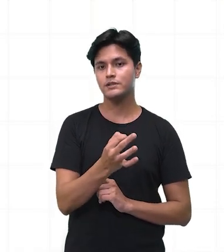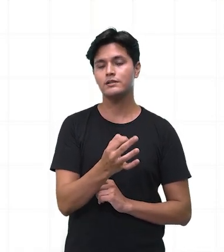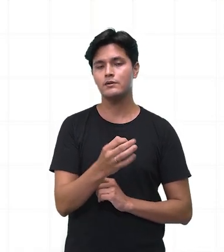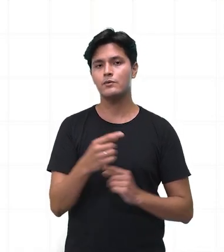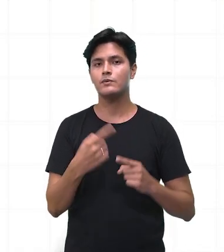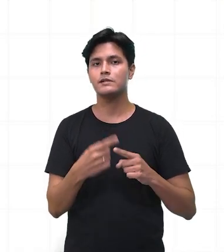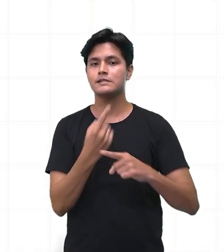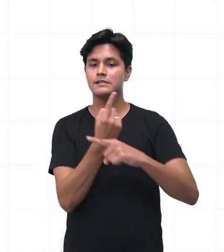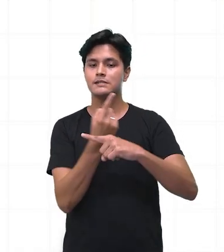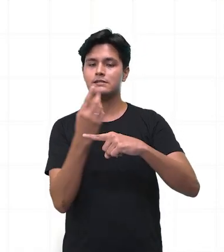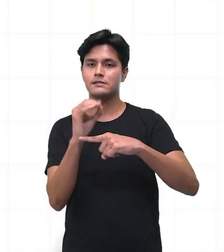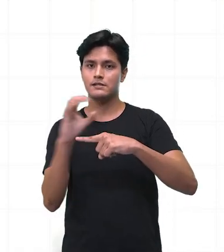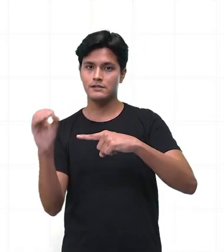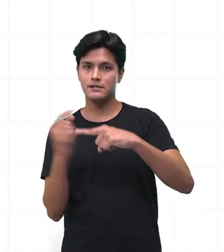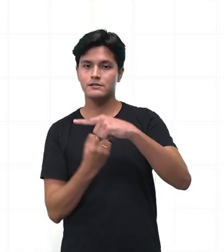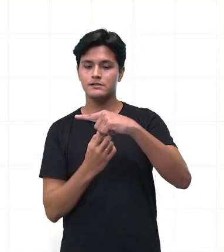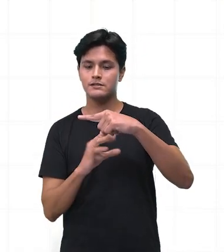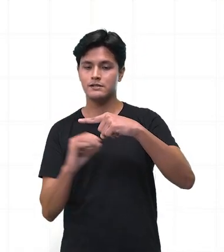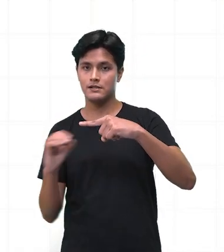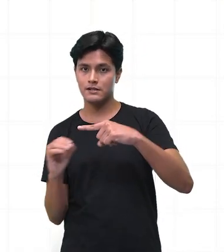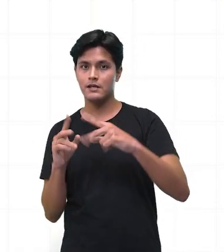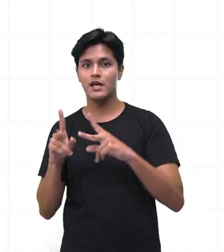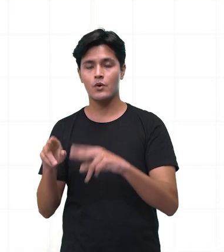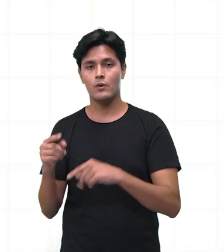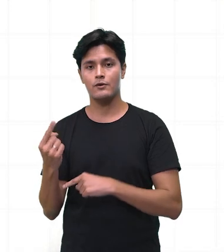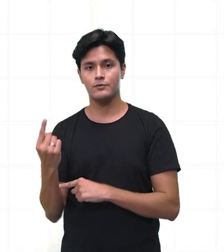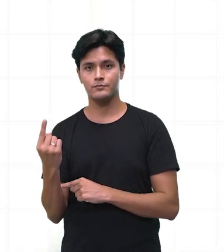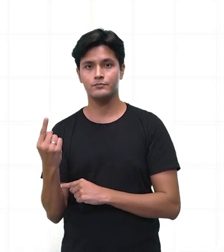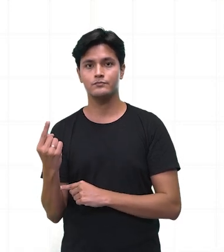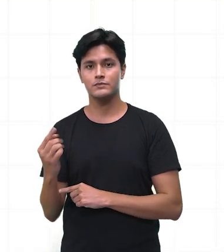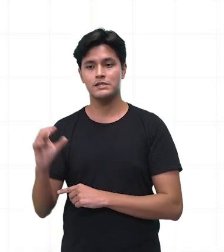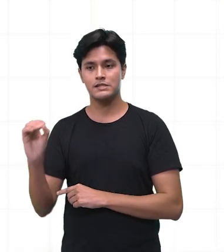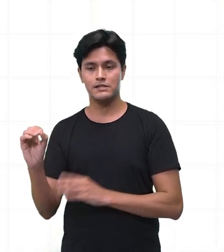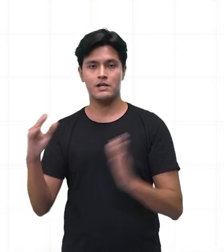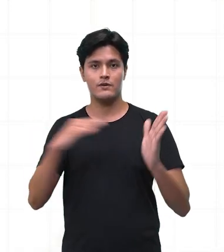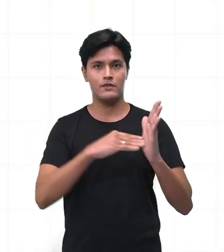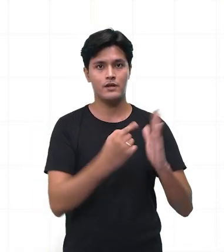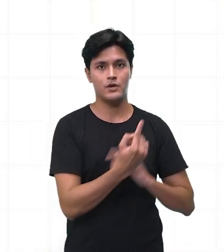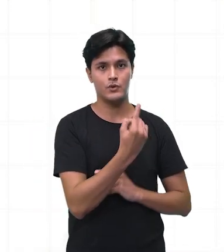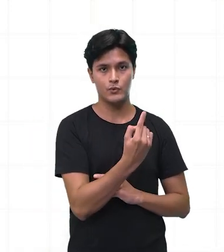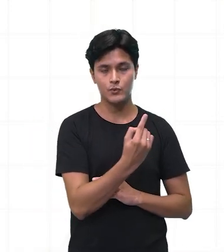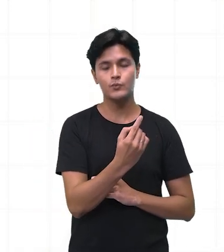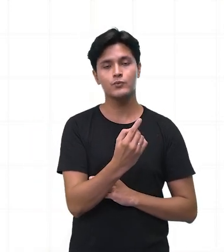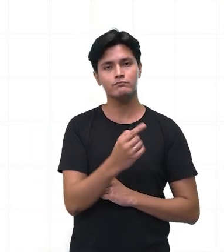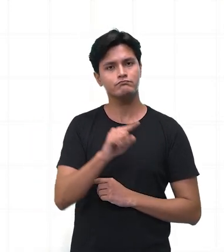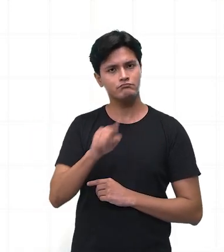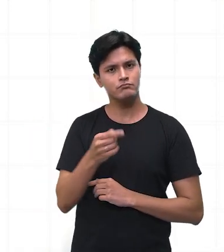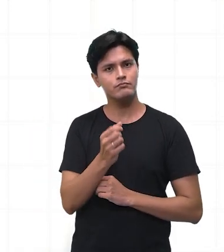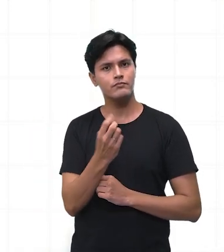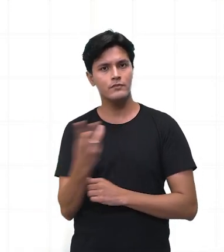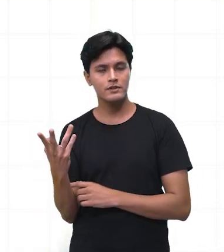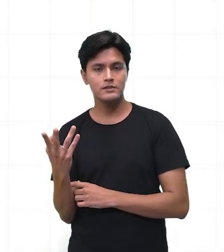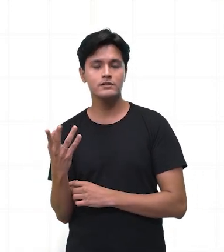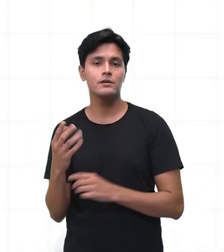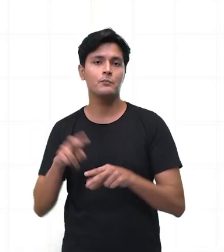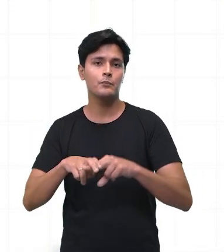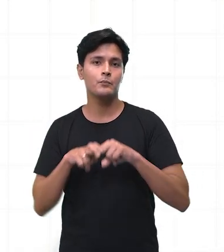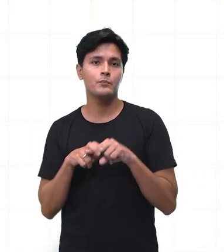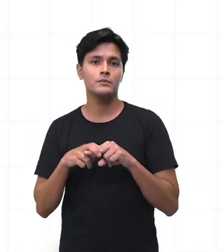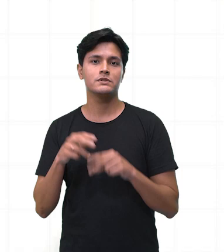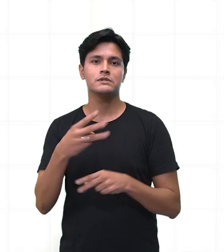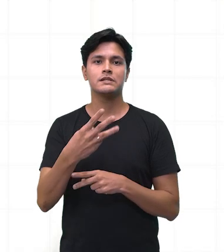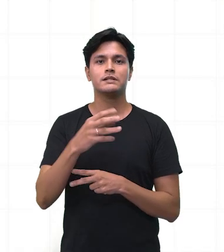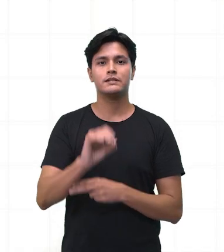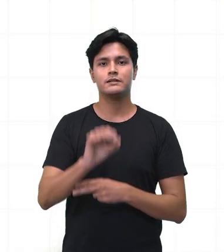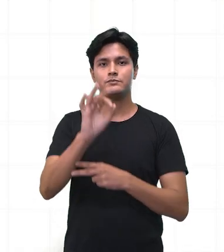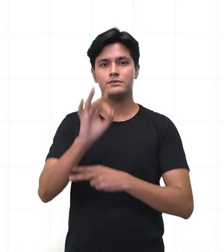é 1. Então, ó, de 0 a 1 em decimal, por isso que eu tenho ali que 30% é 0,3, tá? Porque